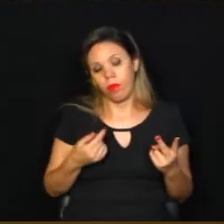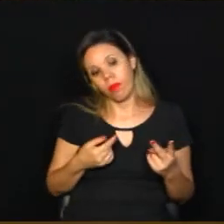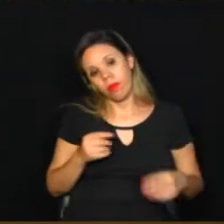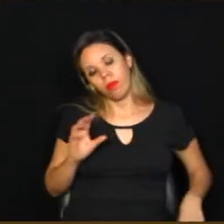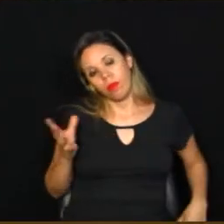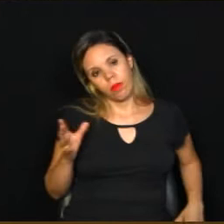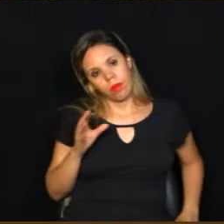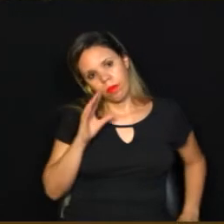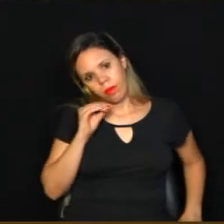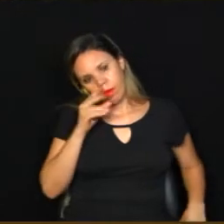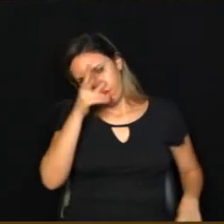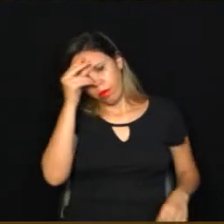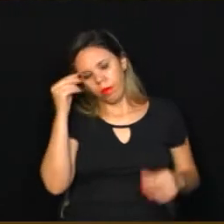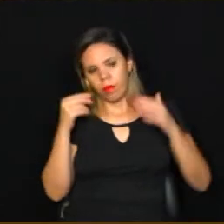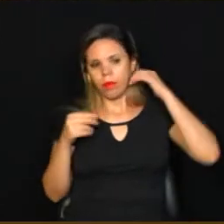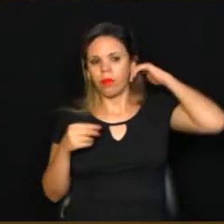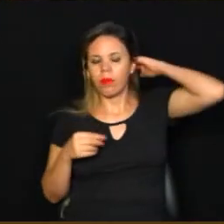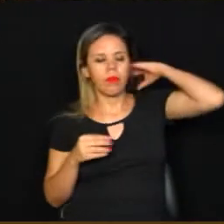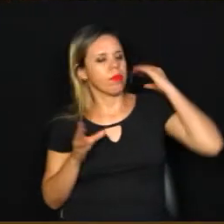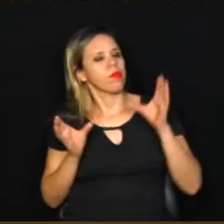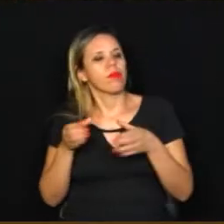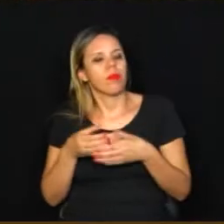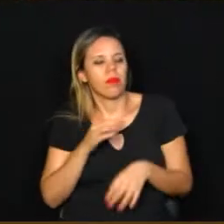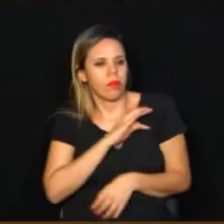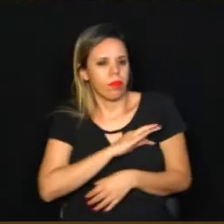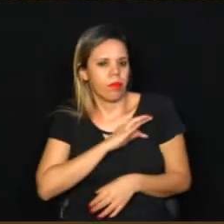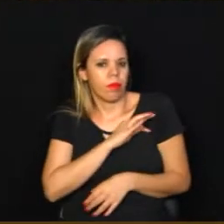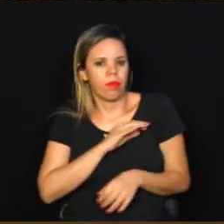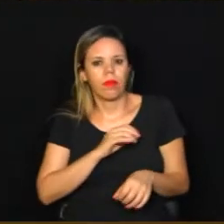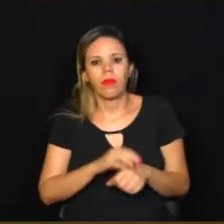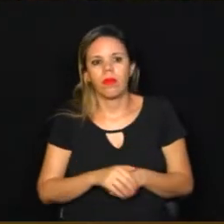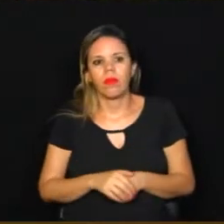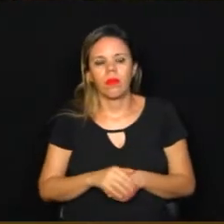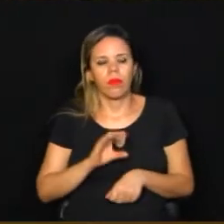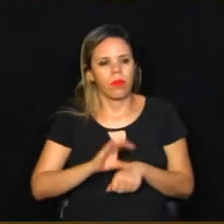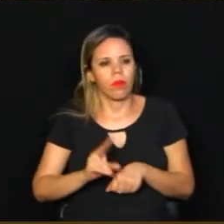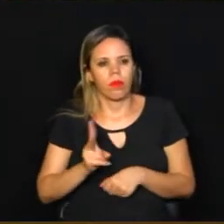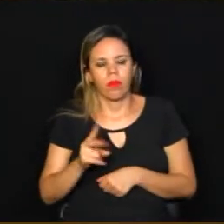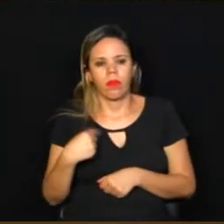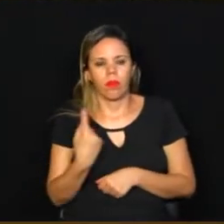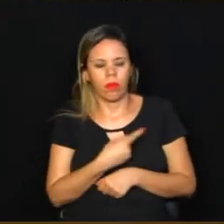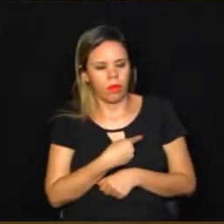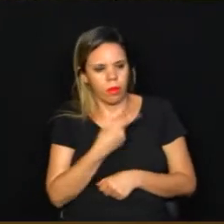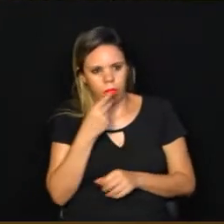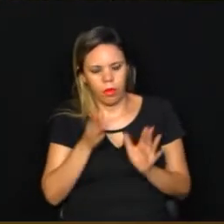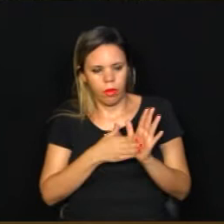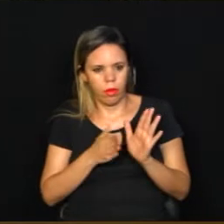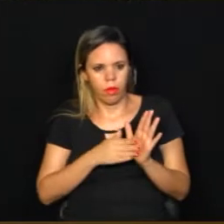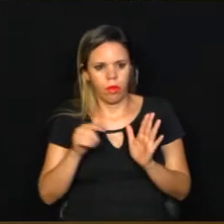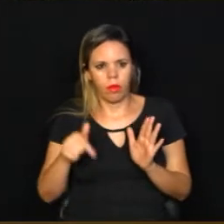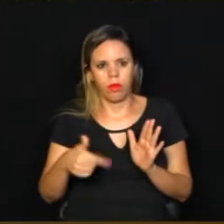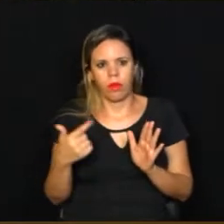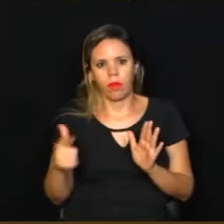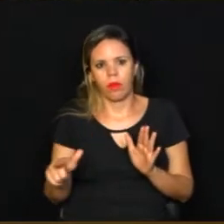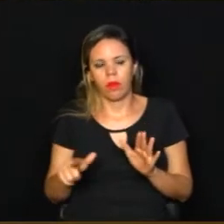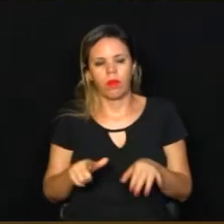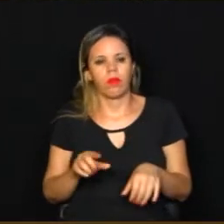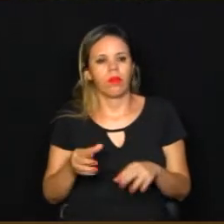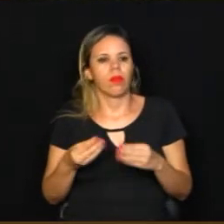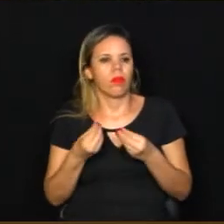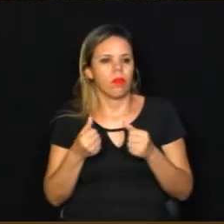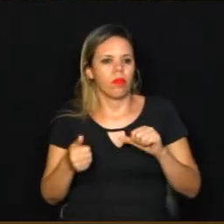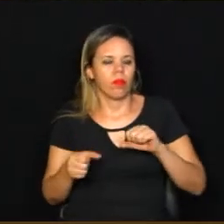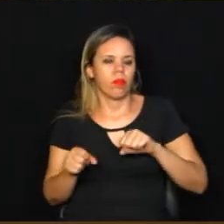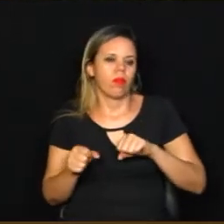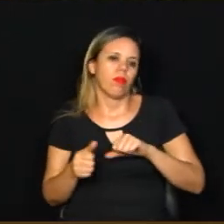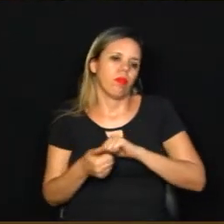os servidores, a equipe técnica, passam por qualificação contínua. Mas o que nós estamos propondo aqui é uma qualificação com relação à